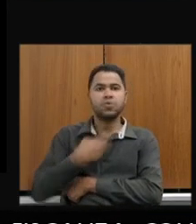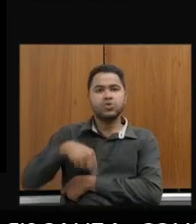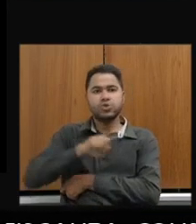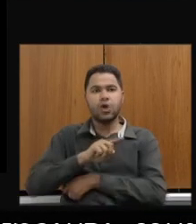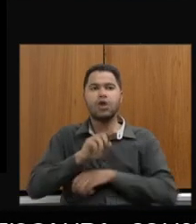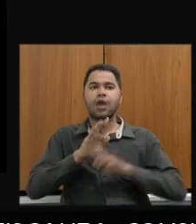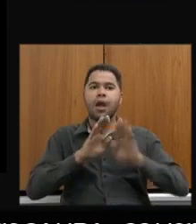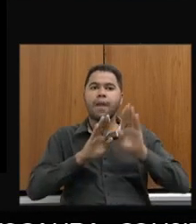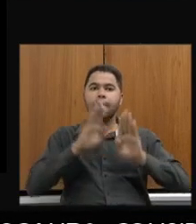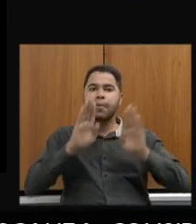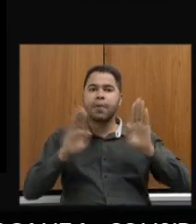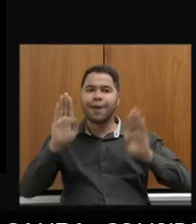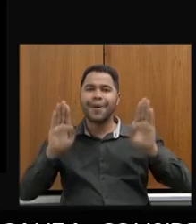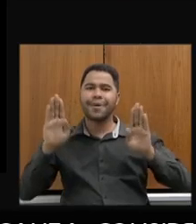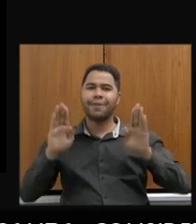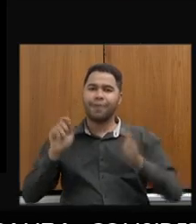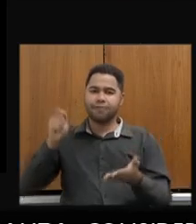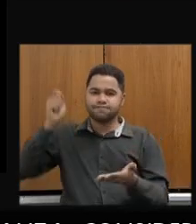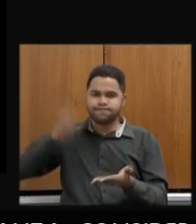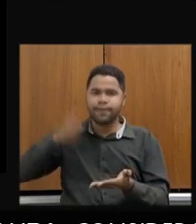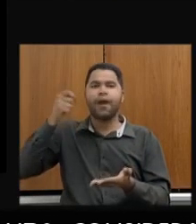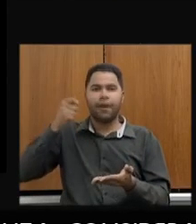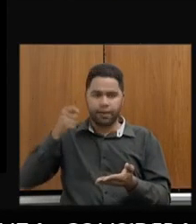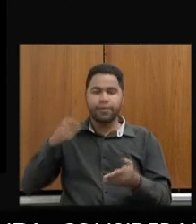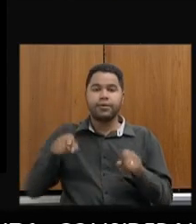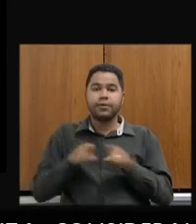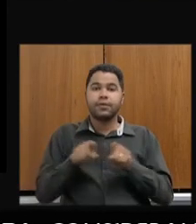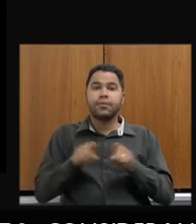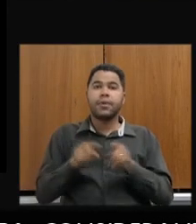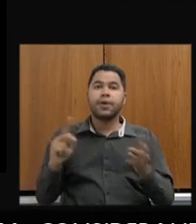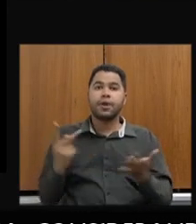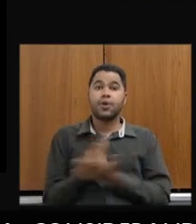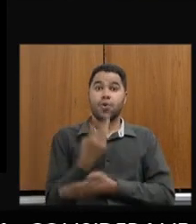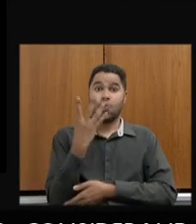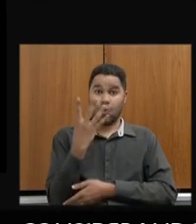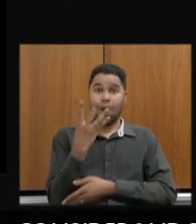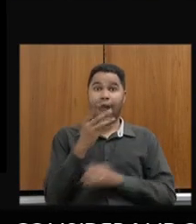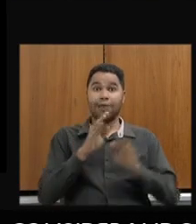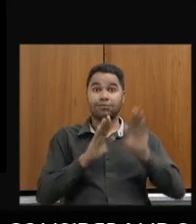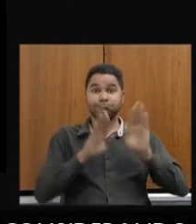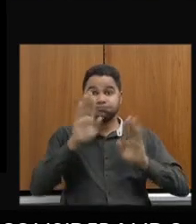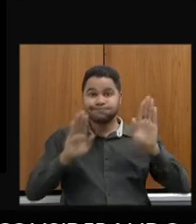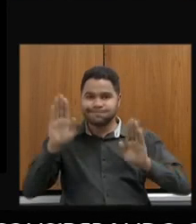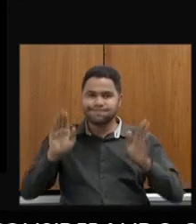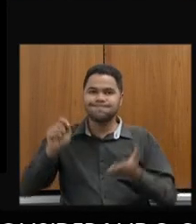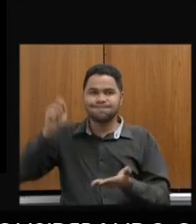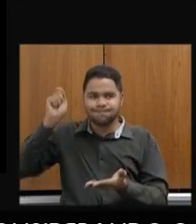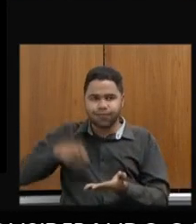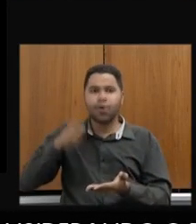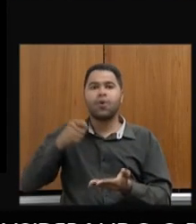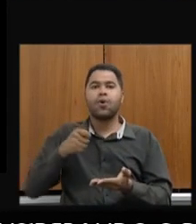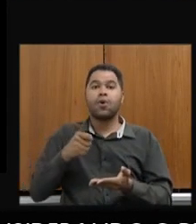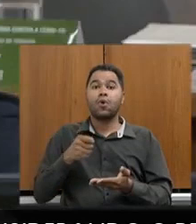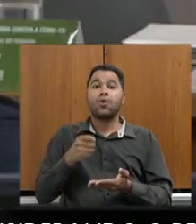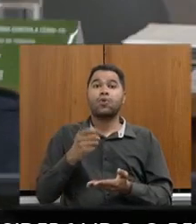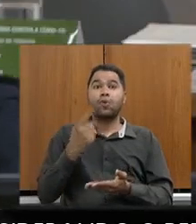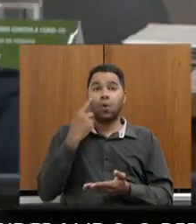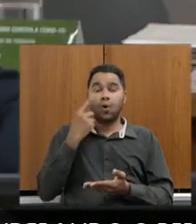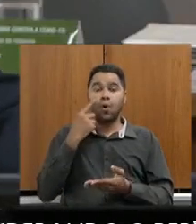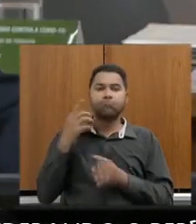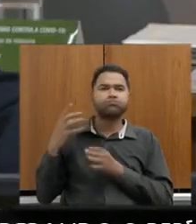leilões e hoje né nesses nessa nessa realização de quatro leilões foram ocorreu a venda de 85 bens